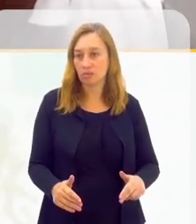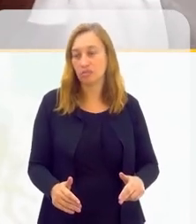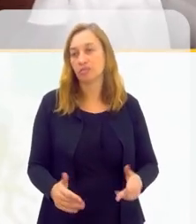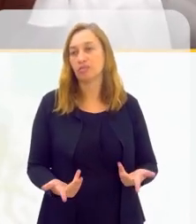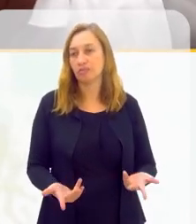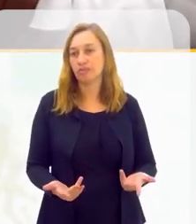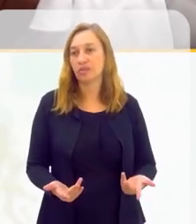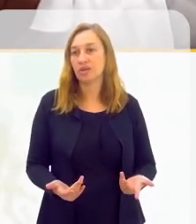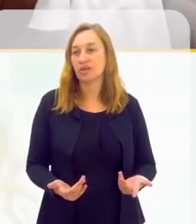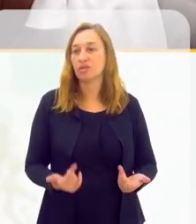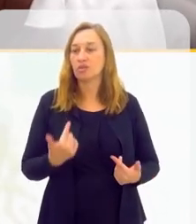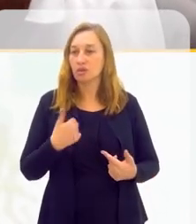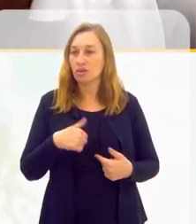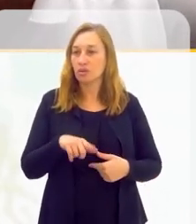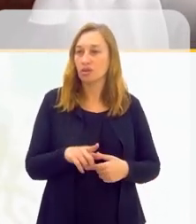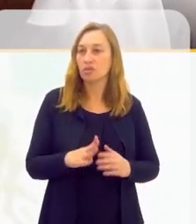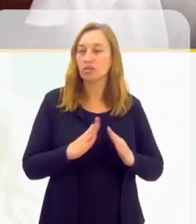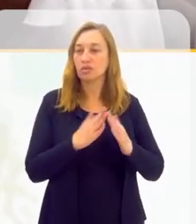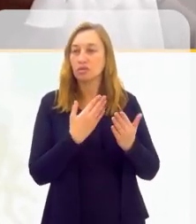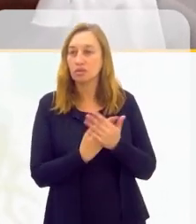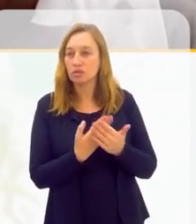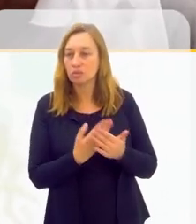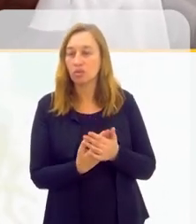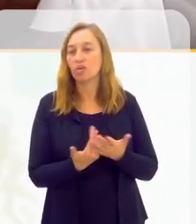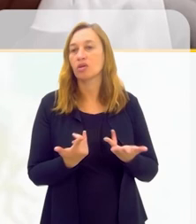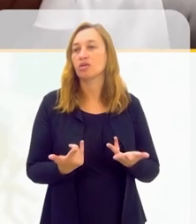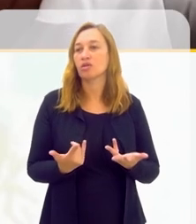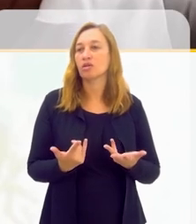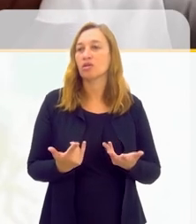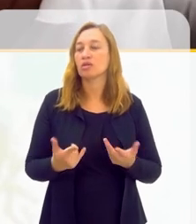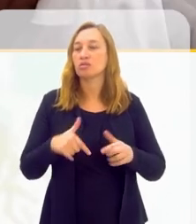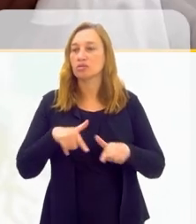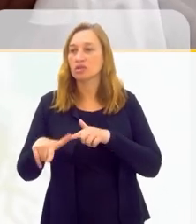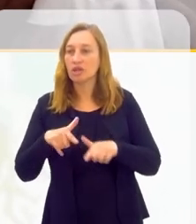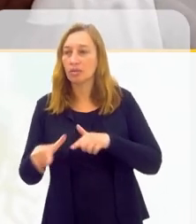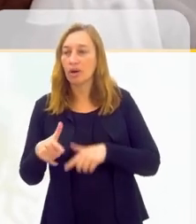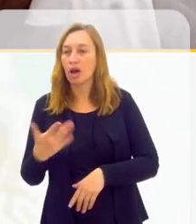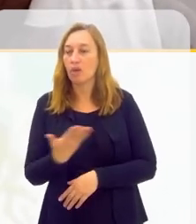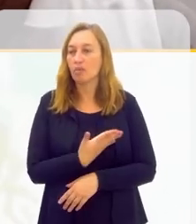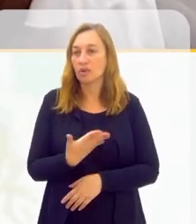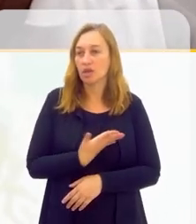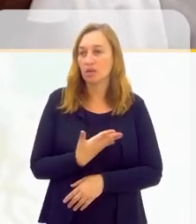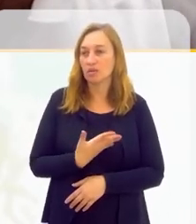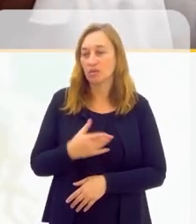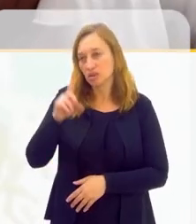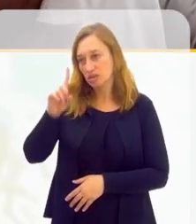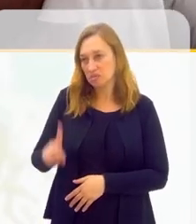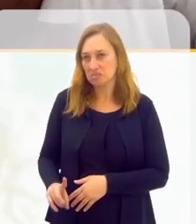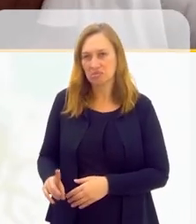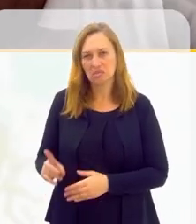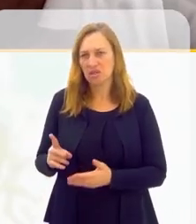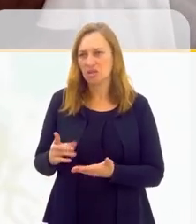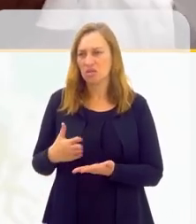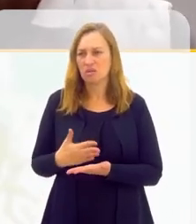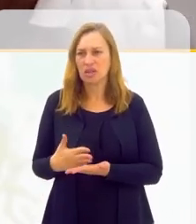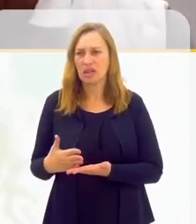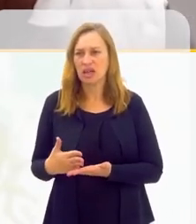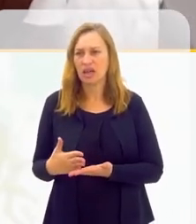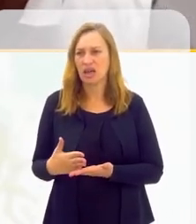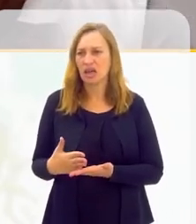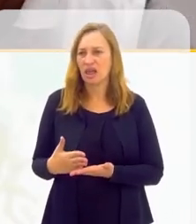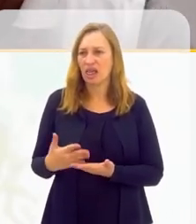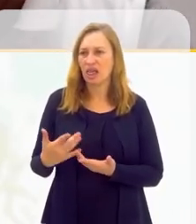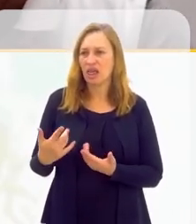dizia. Quando eles estiverem no desporto, na escola ou no trabalho, tiverem um colega com deficiência, não vão começar logo